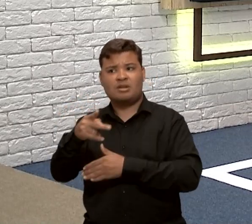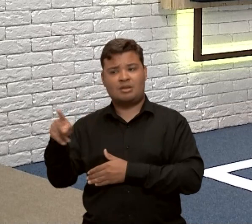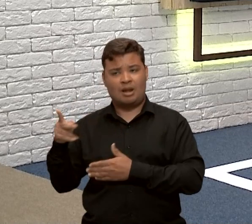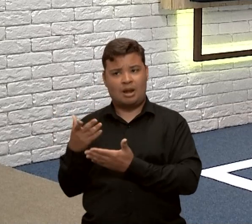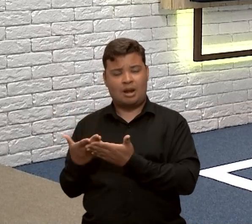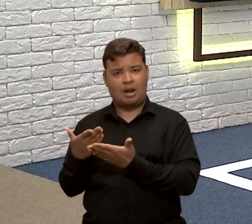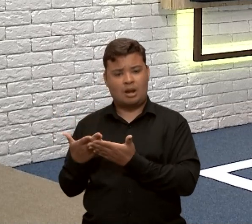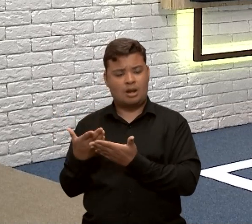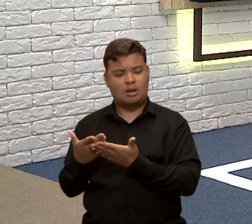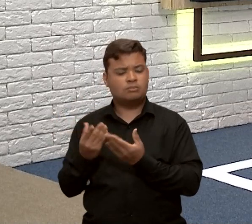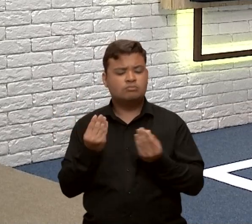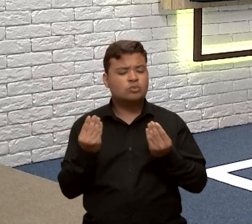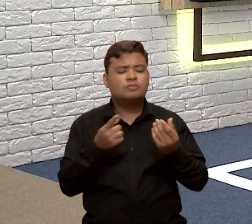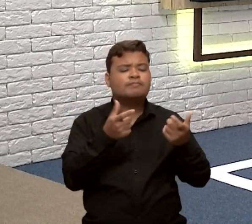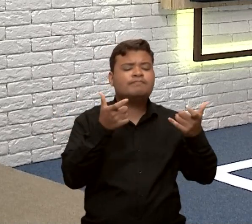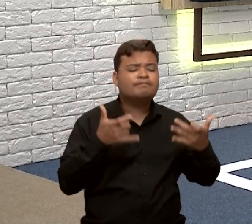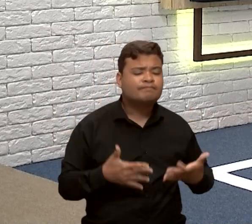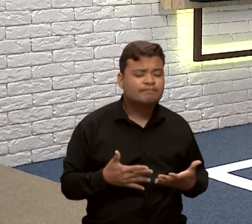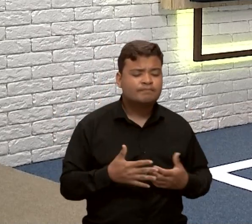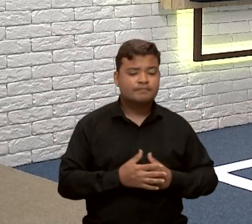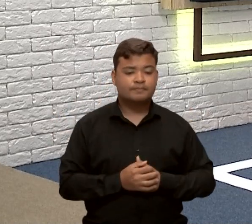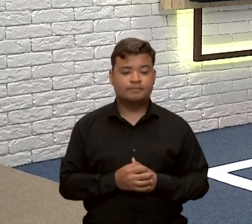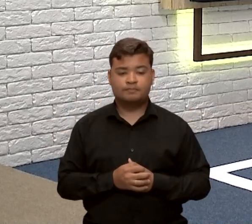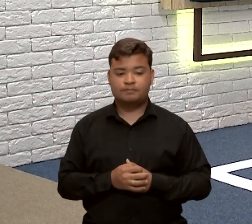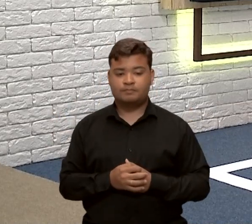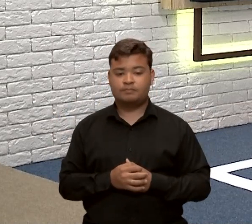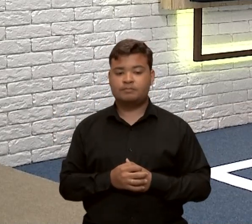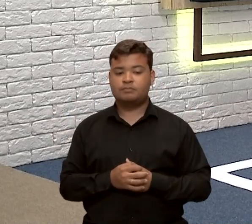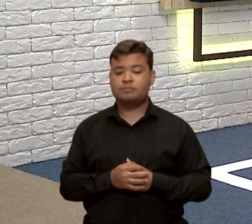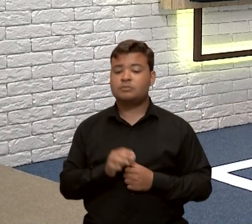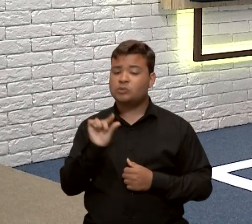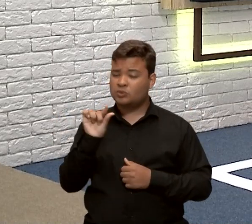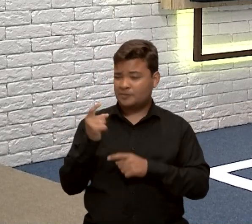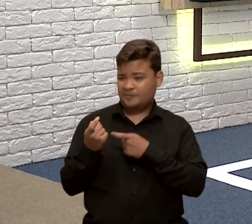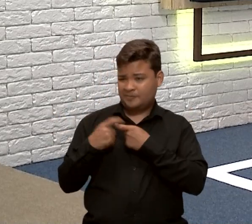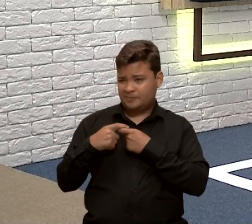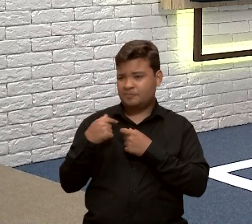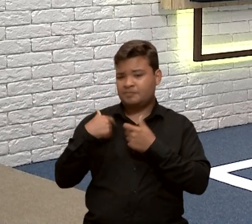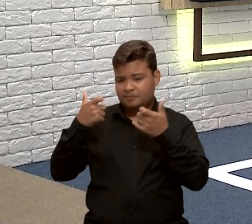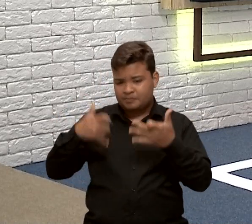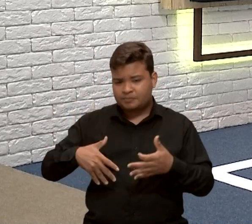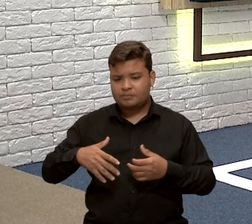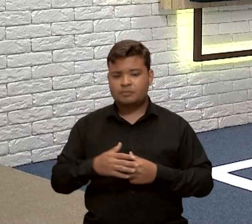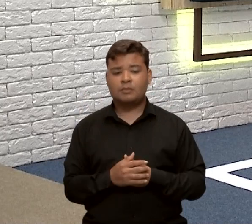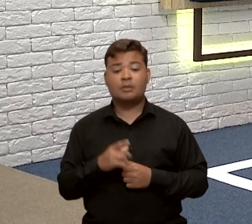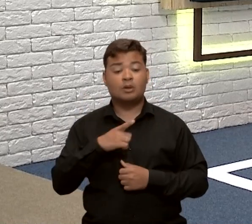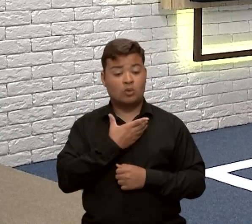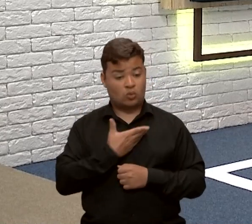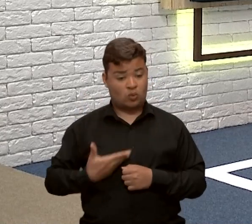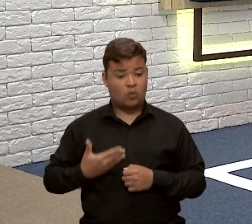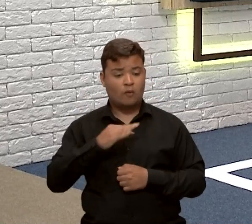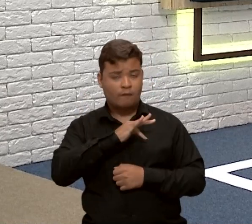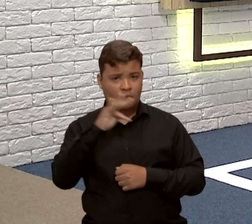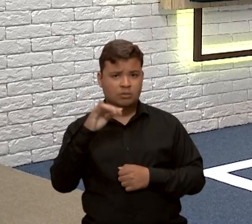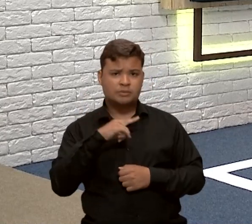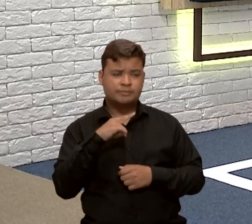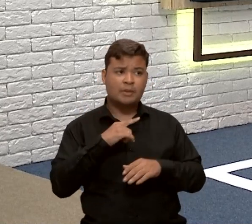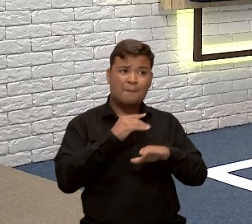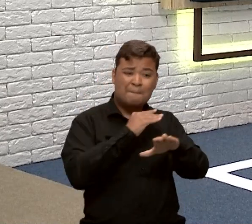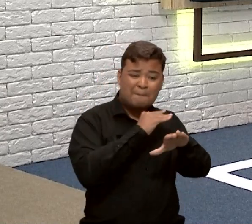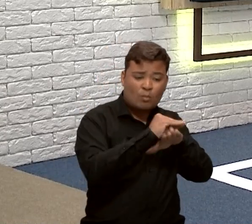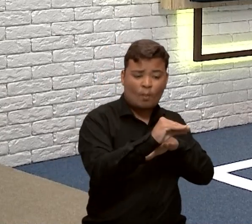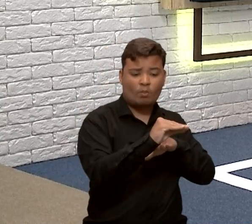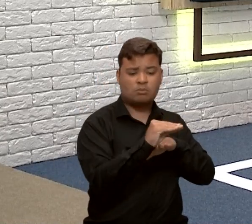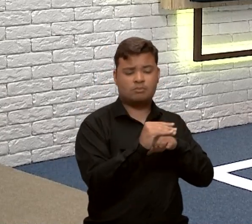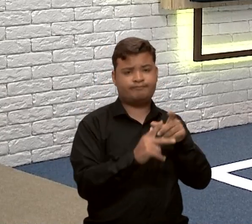gente, Renata. Sim, só voltando, né, teve um desmonte a nível de governo federal nesses últimos 4 anos,